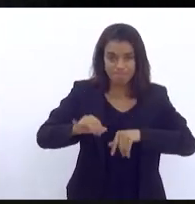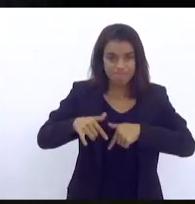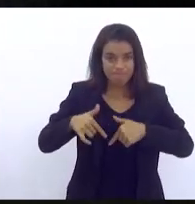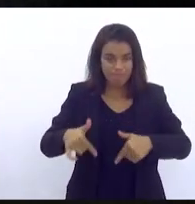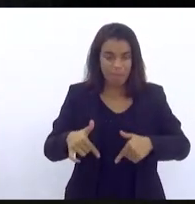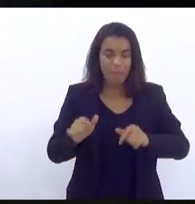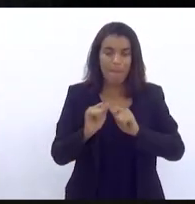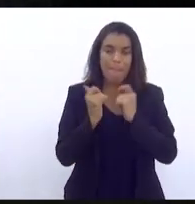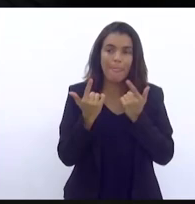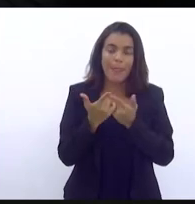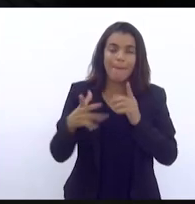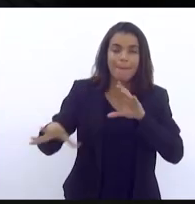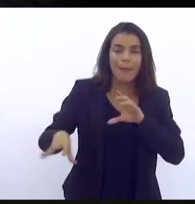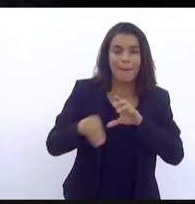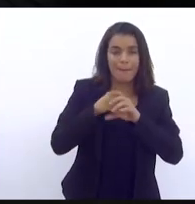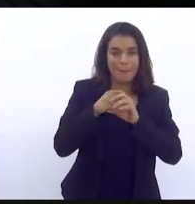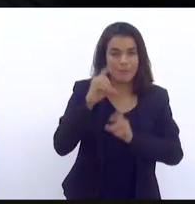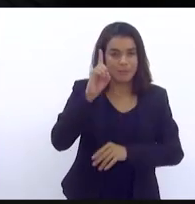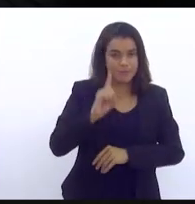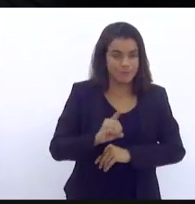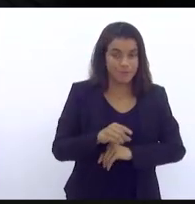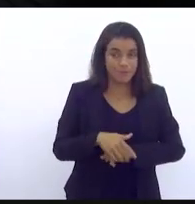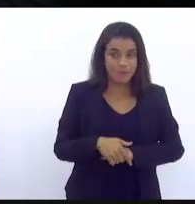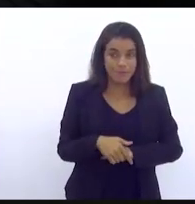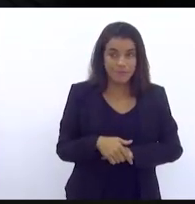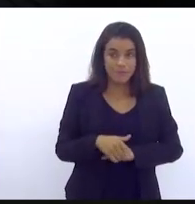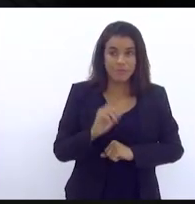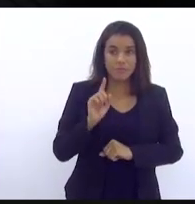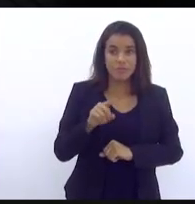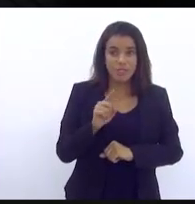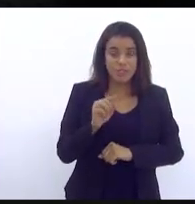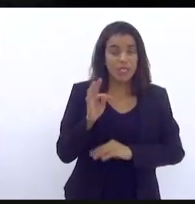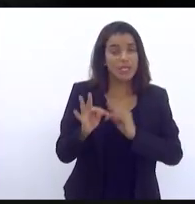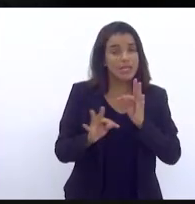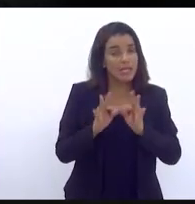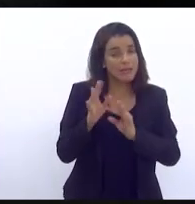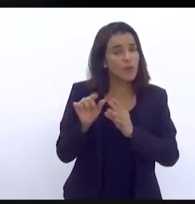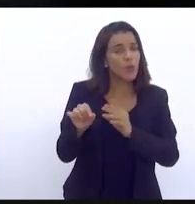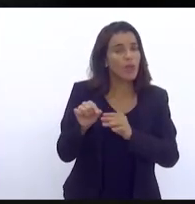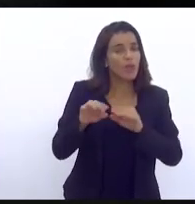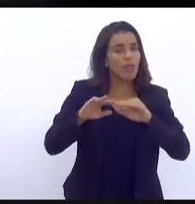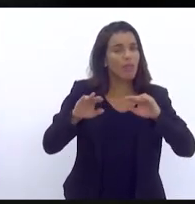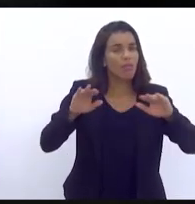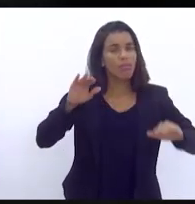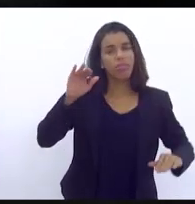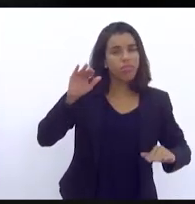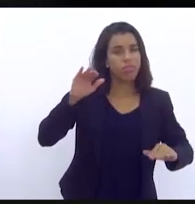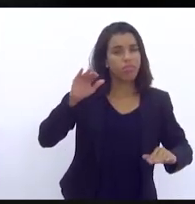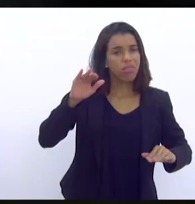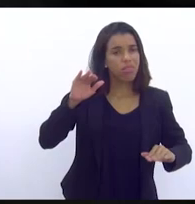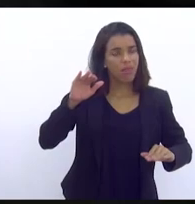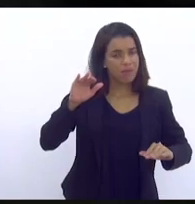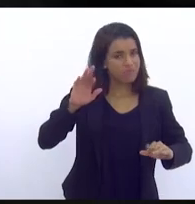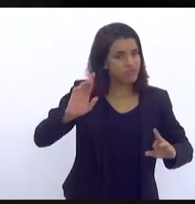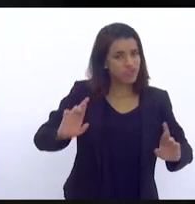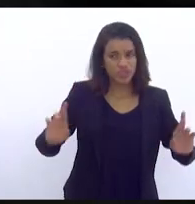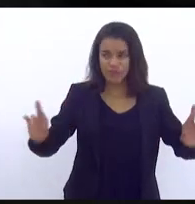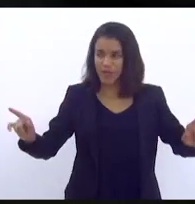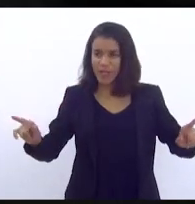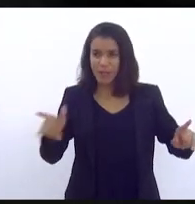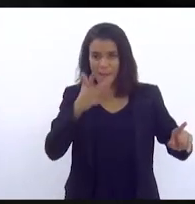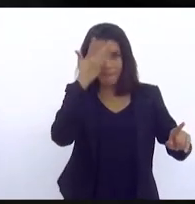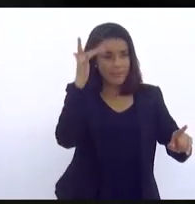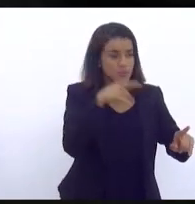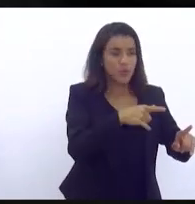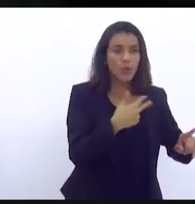a casa para implementar esse direito e isso é o tratar os desiguais de maneira desigual porque está tratando de uma maneira diferenciado daqueles que não